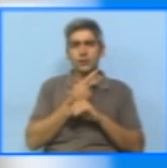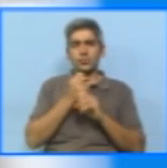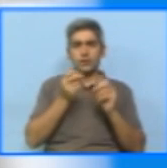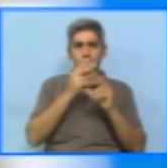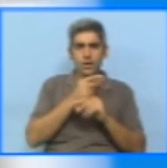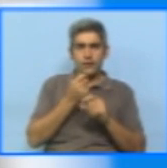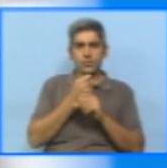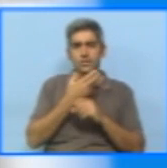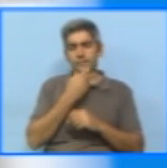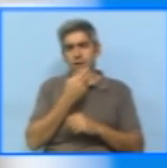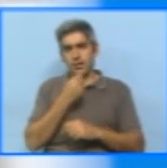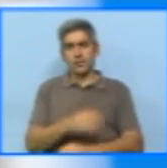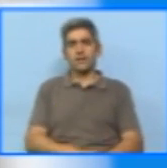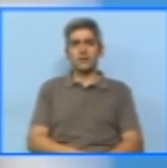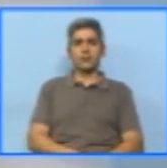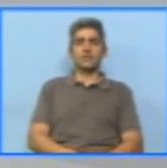velhas.